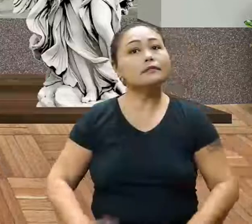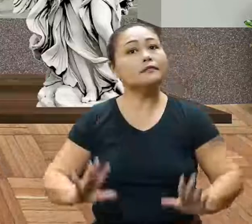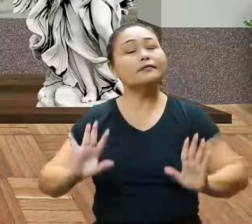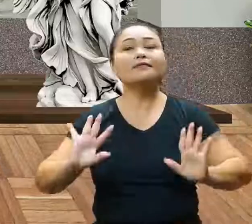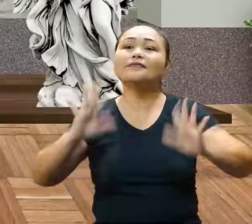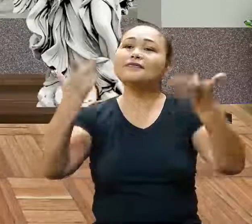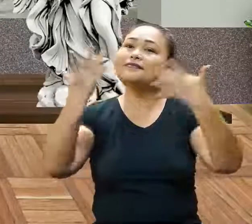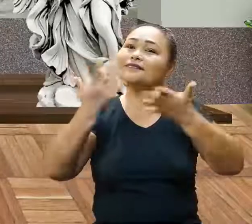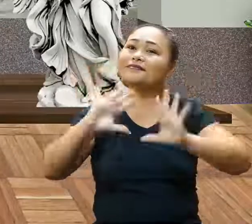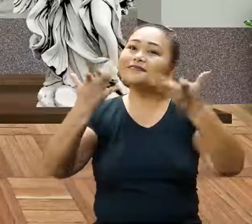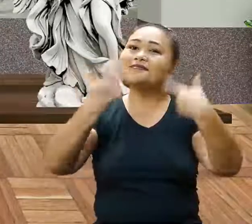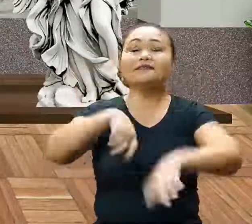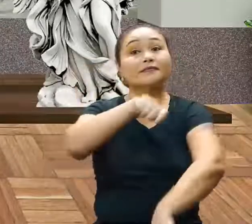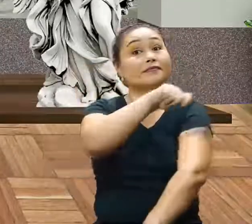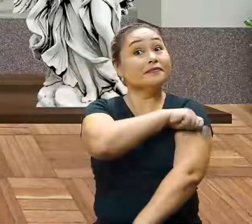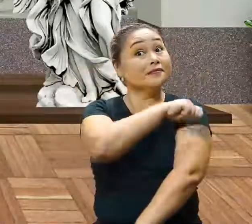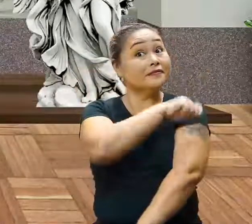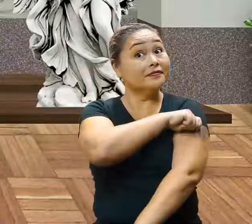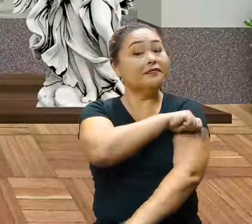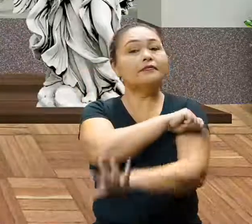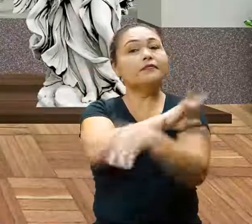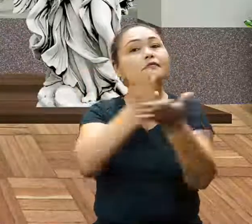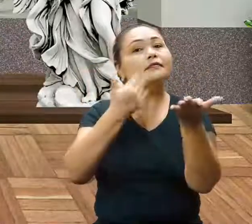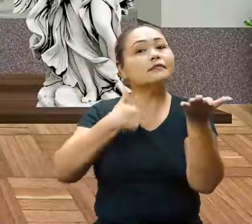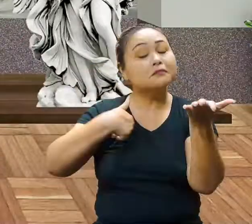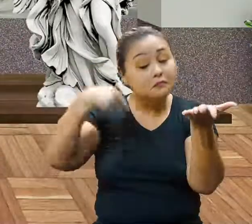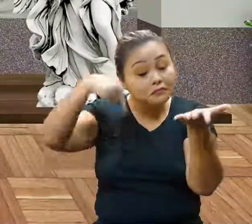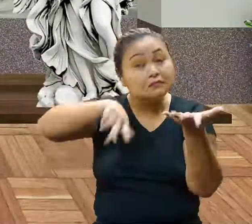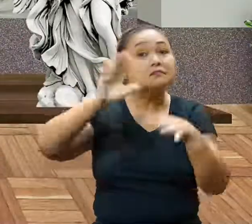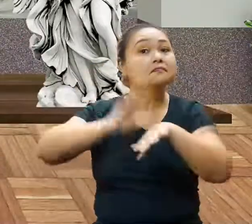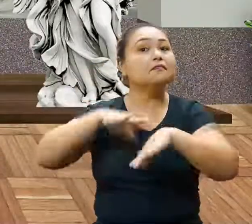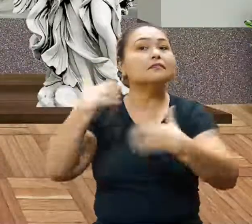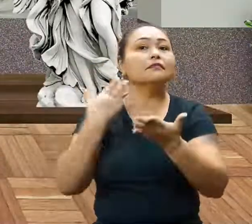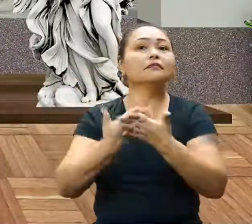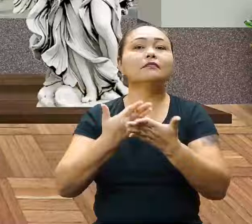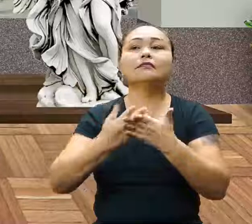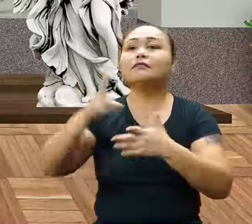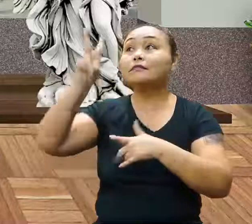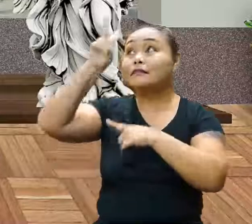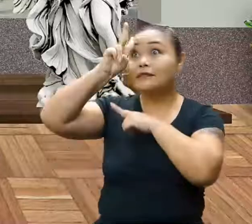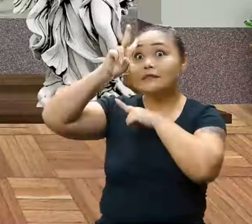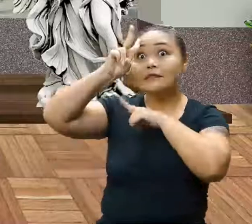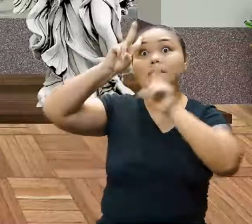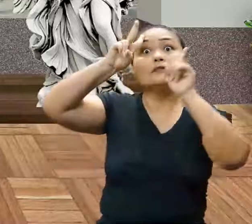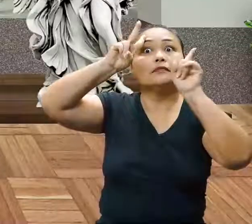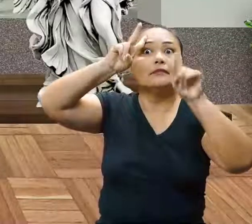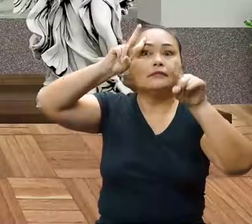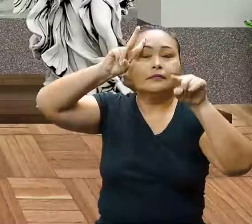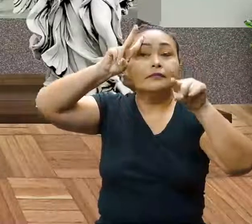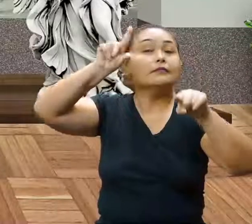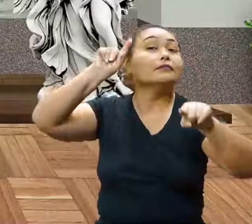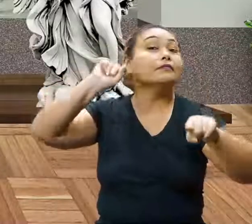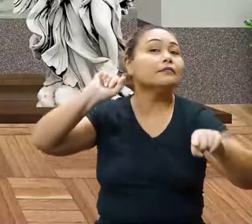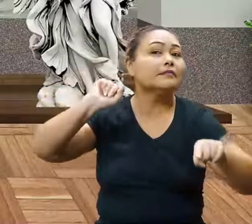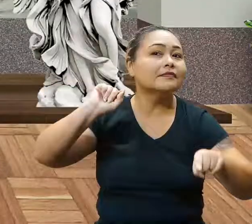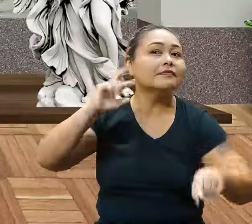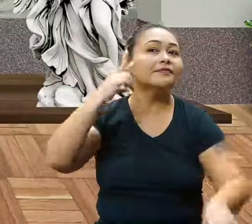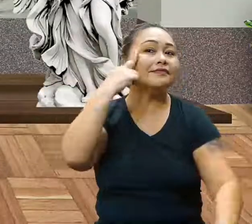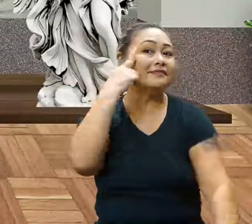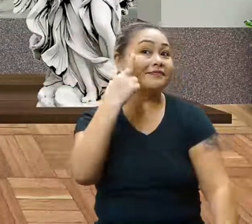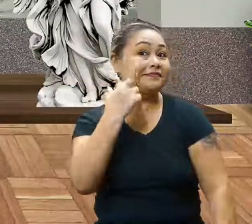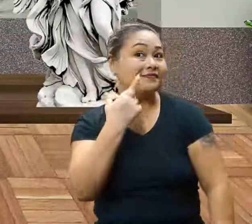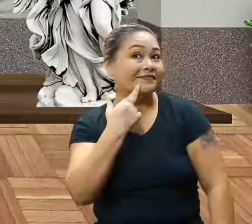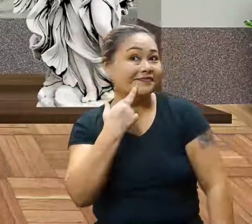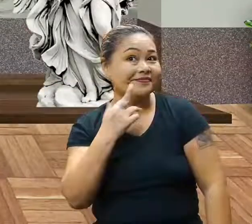Salve, salve, alunos! Chegamos aí para mais uma aula de história. E a história de Rondônia, porque